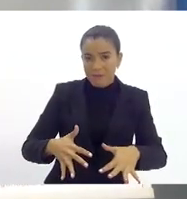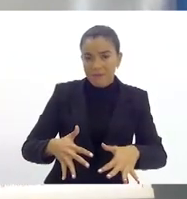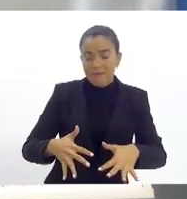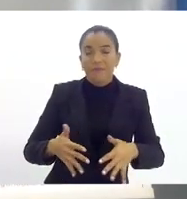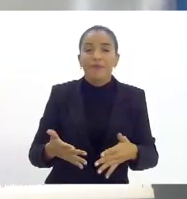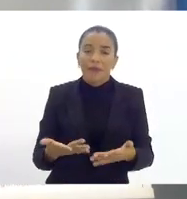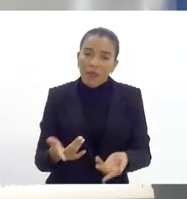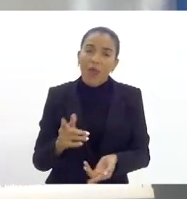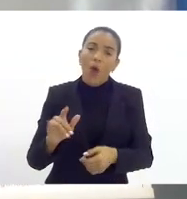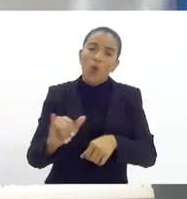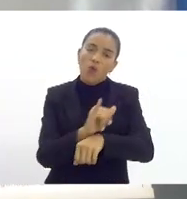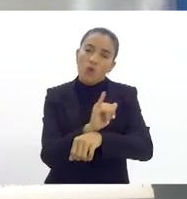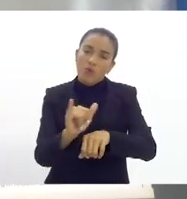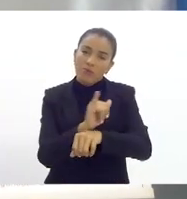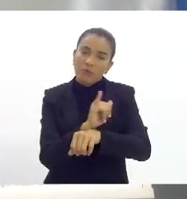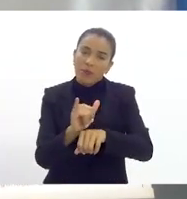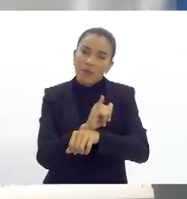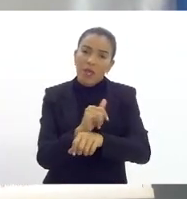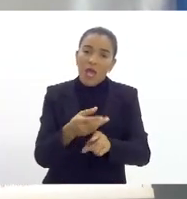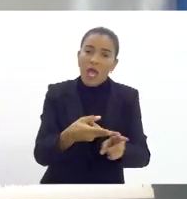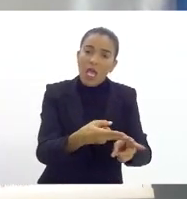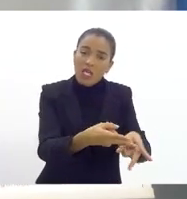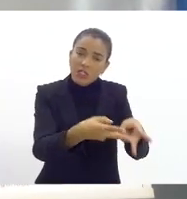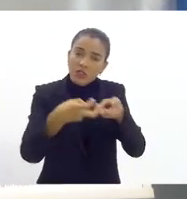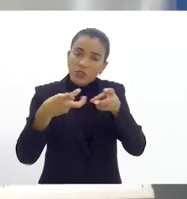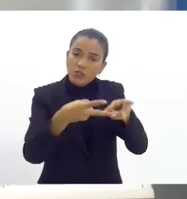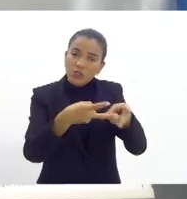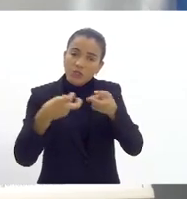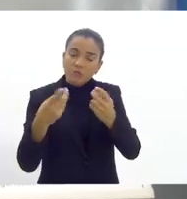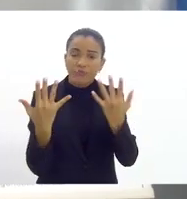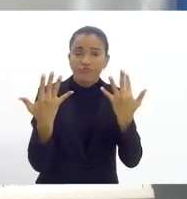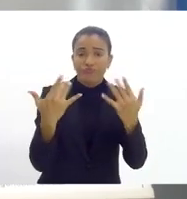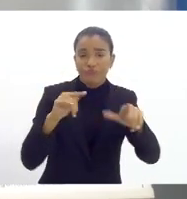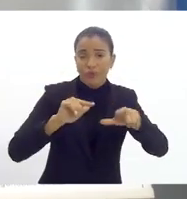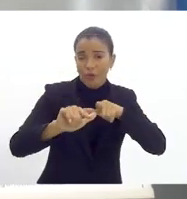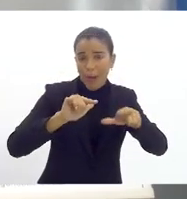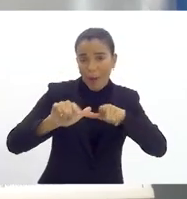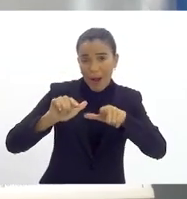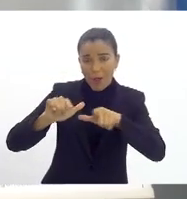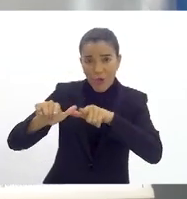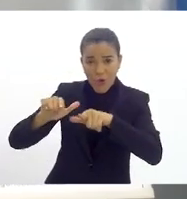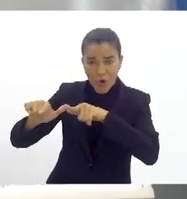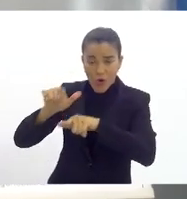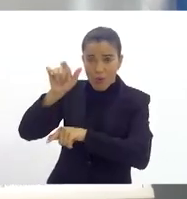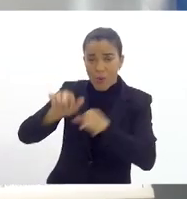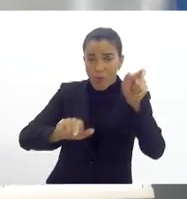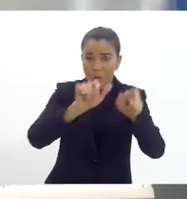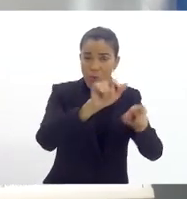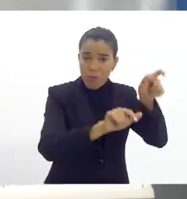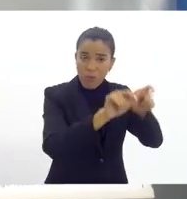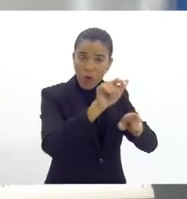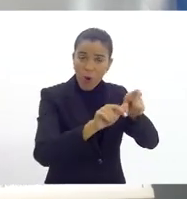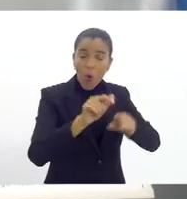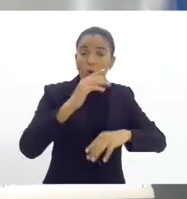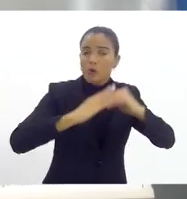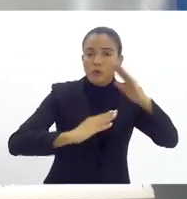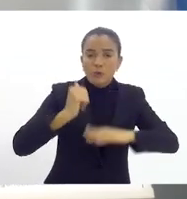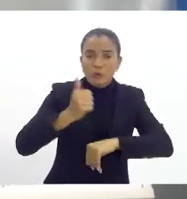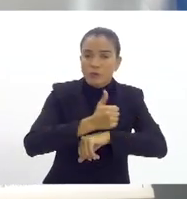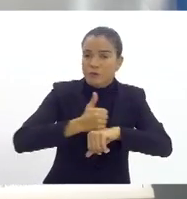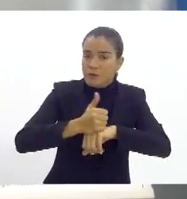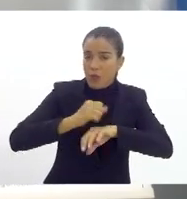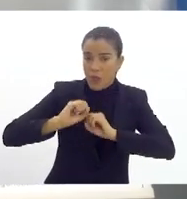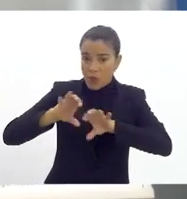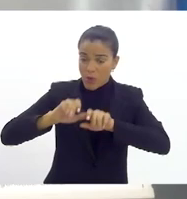que é o mecanismo de Hiper exploração das trabalhadoras e dos trabalhadores a partir do momento em que os profissionais de educação